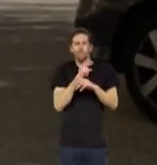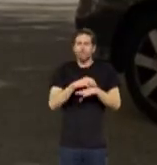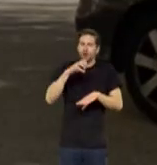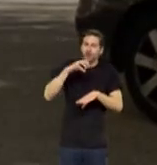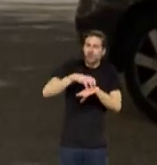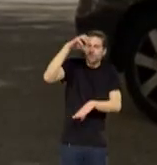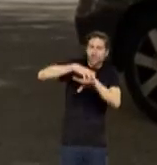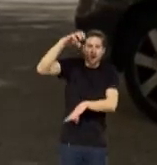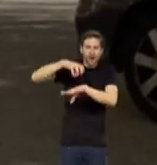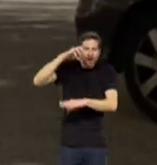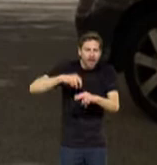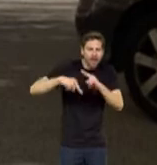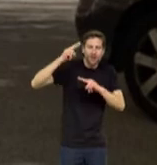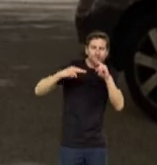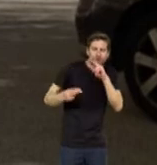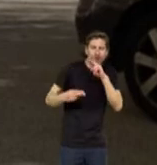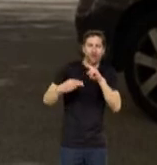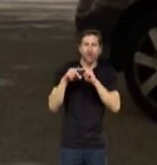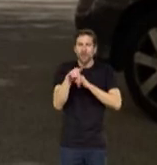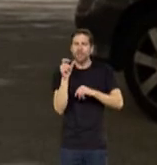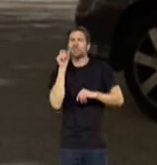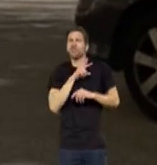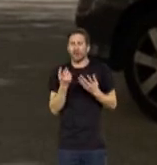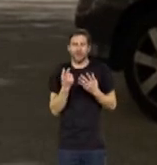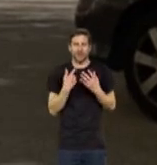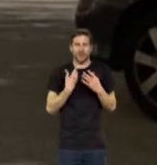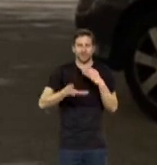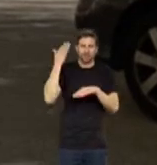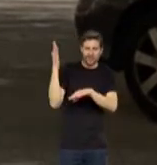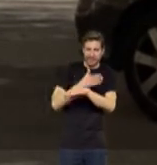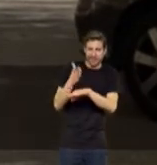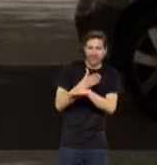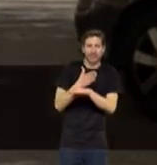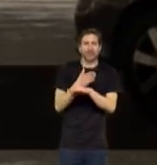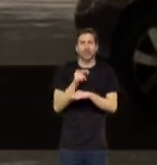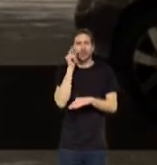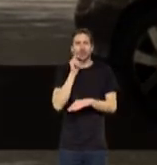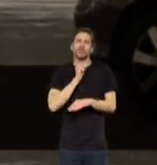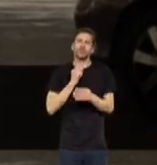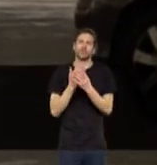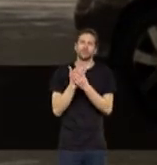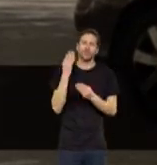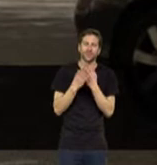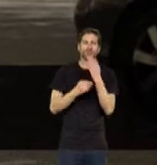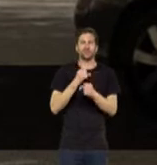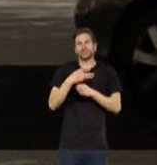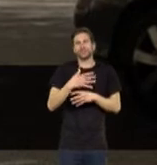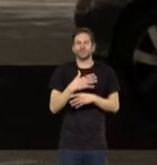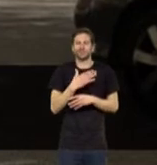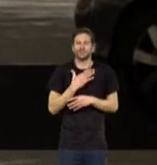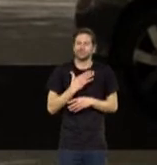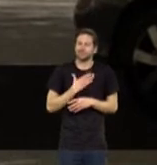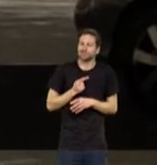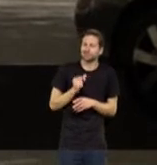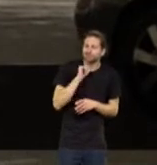nesta área nova da cidade. O meu pai era advogado na altura, muito descontente com a sua profissão. Ele realmente teve sempre